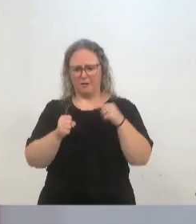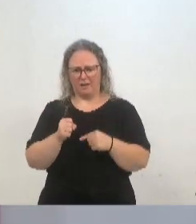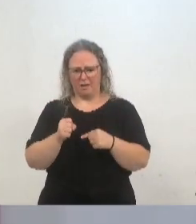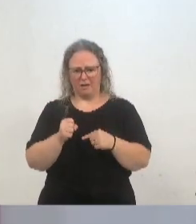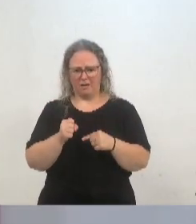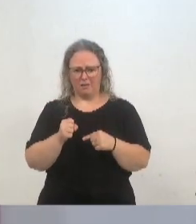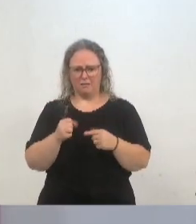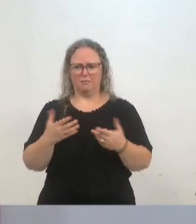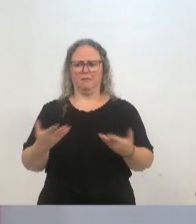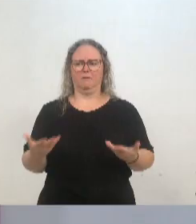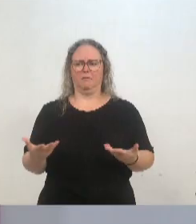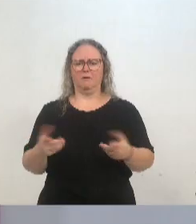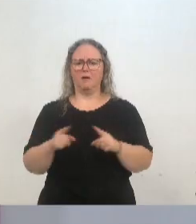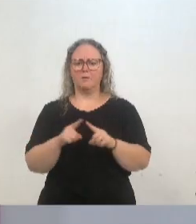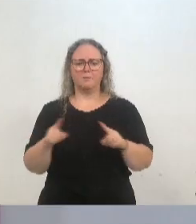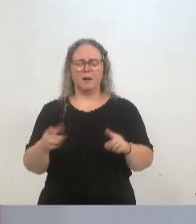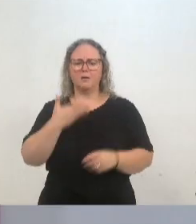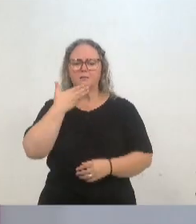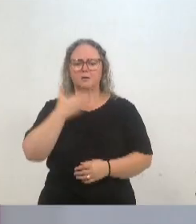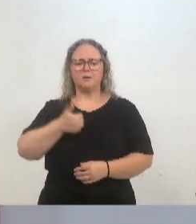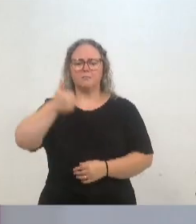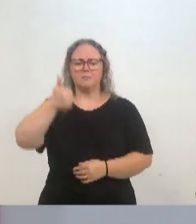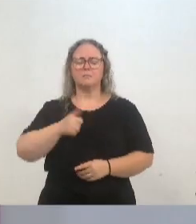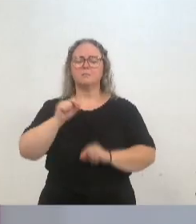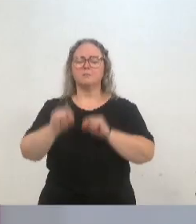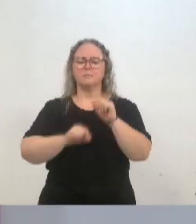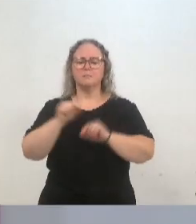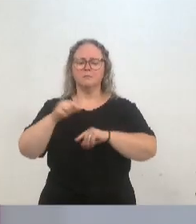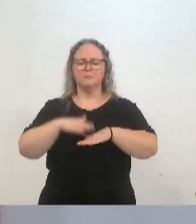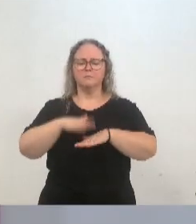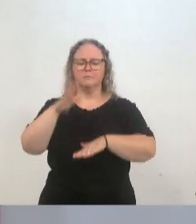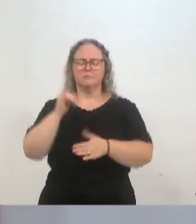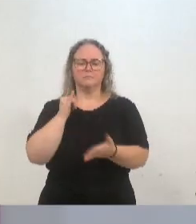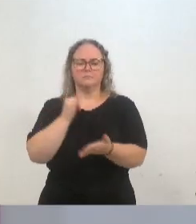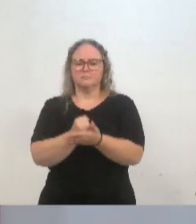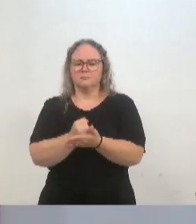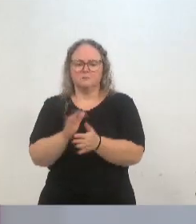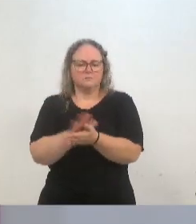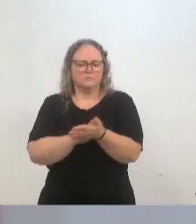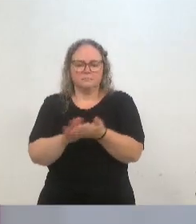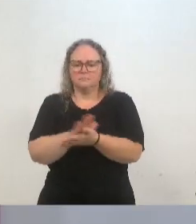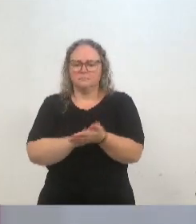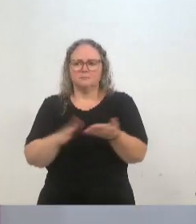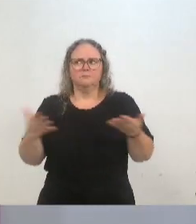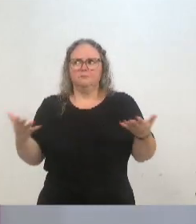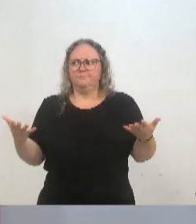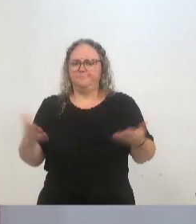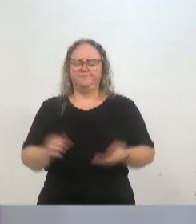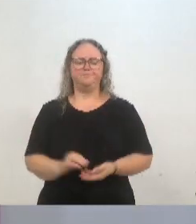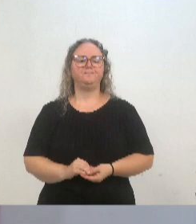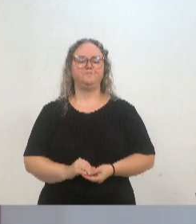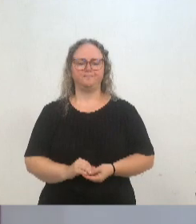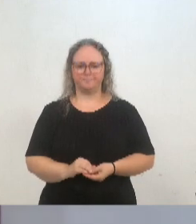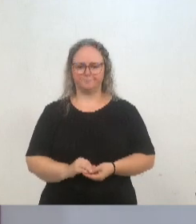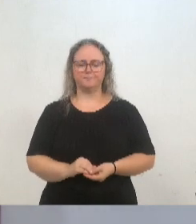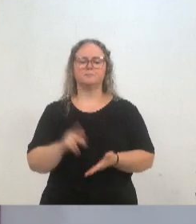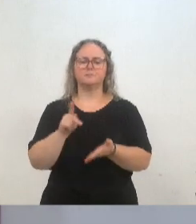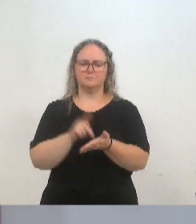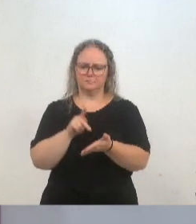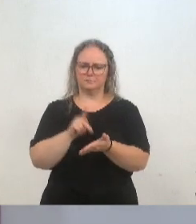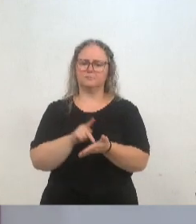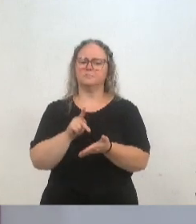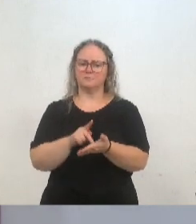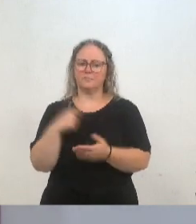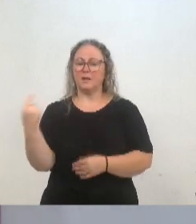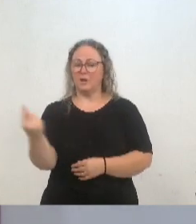empreendedores sem fazer aumento de impostos. Isso é uma insanidade, e eu quero dizer que nos últimos anos a gente maltratou muito os